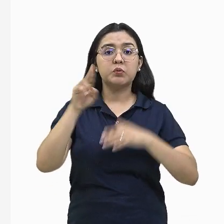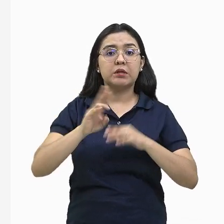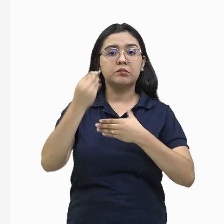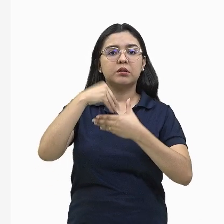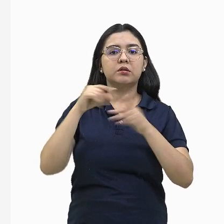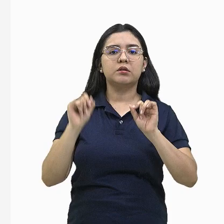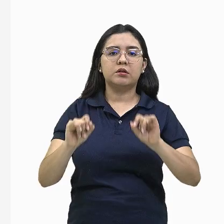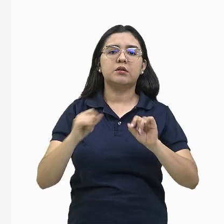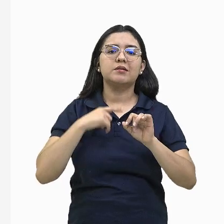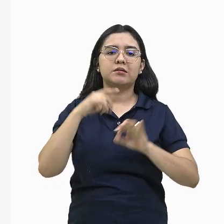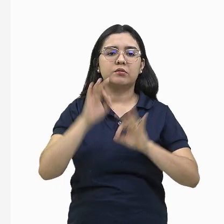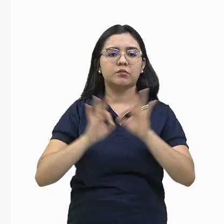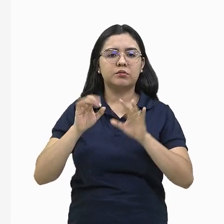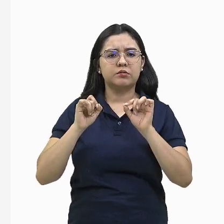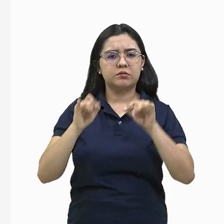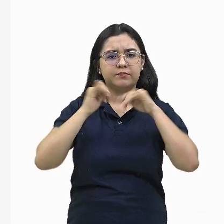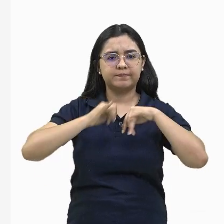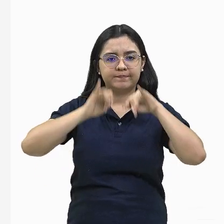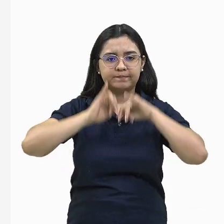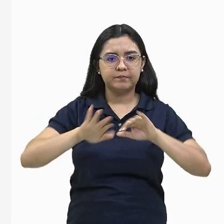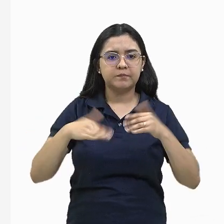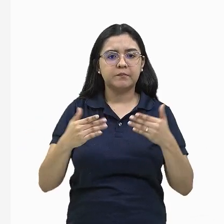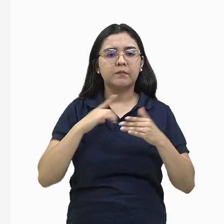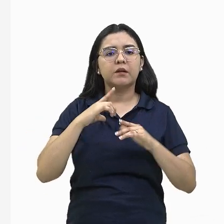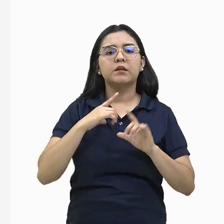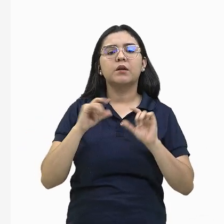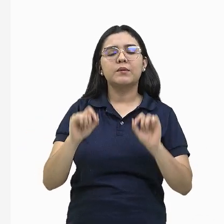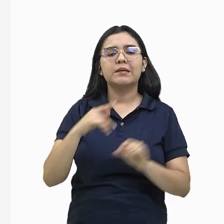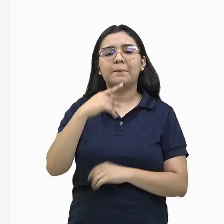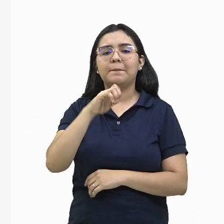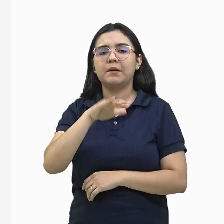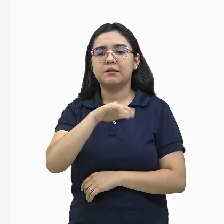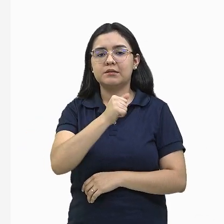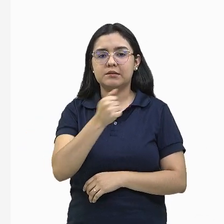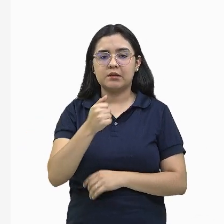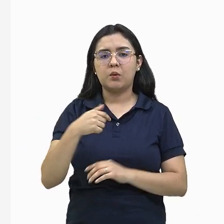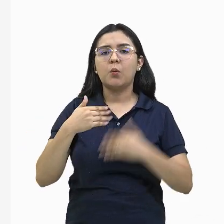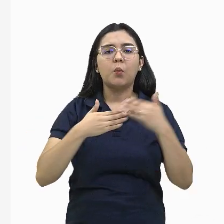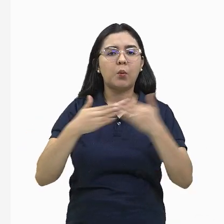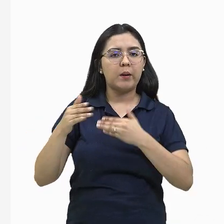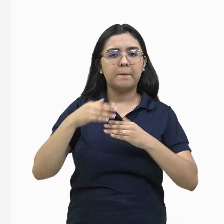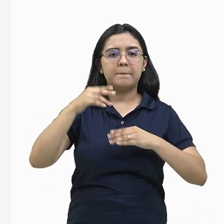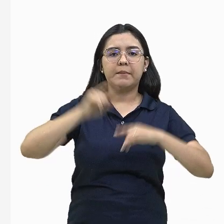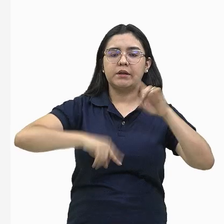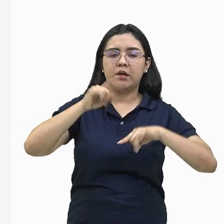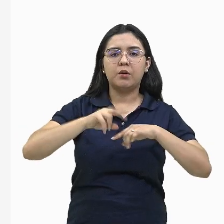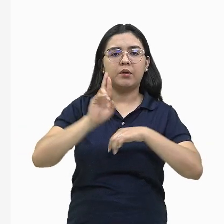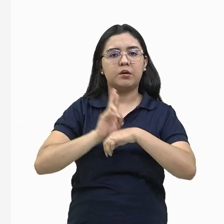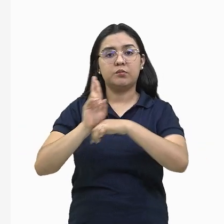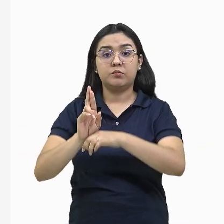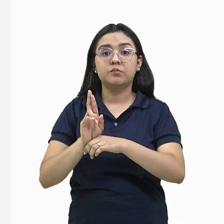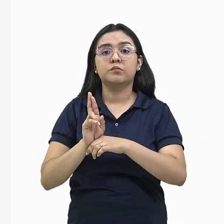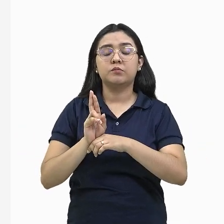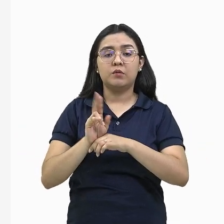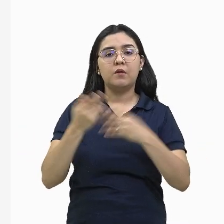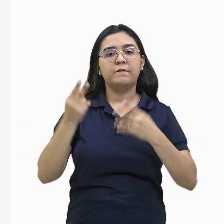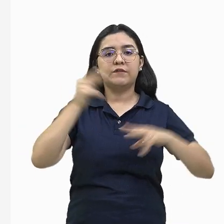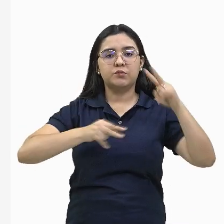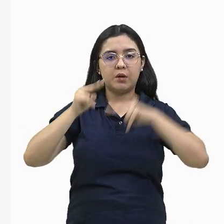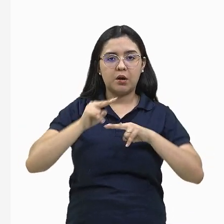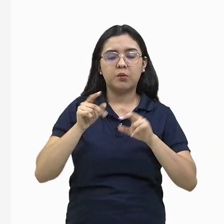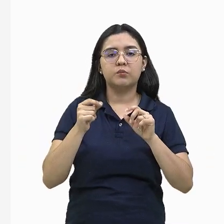em campanha publicitária. Então, uma peça publicitária é qualquer material, seja ele